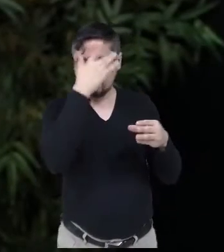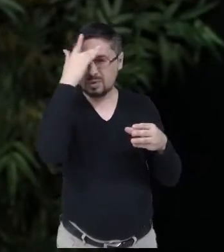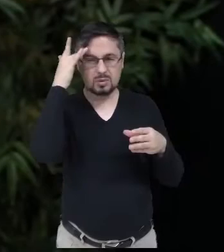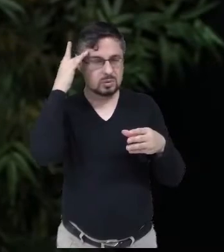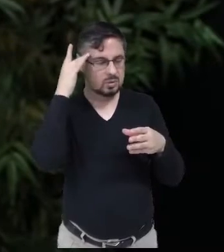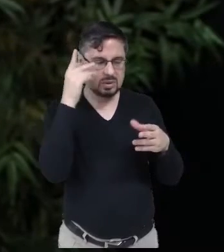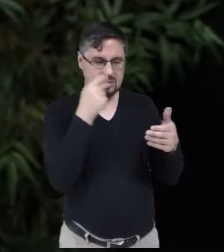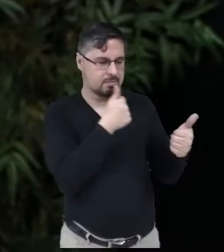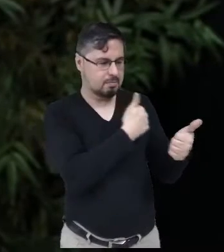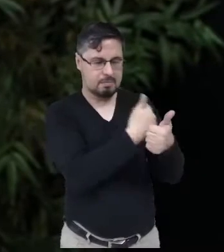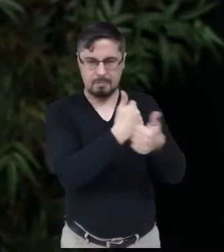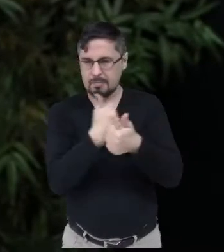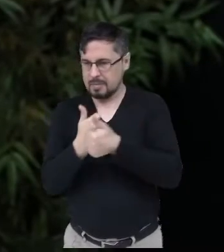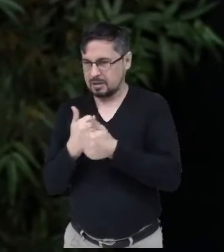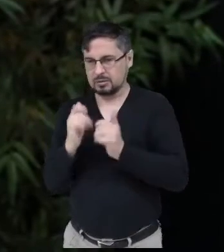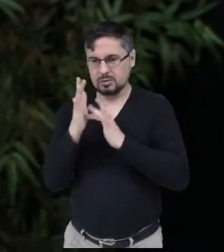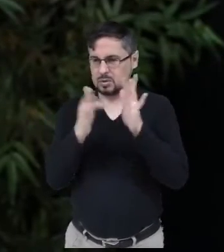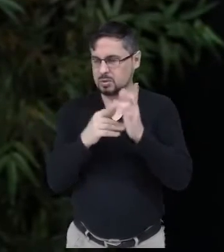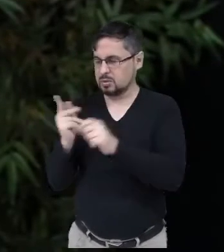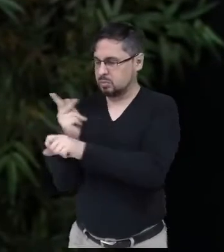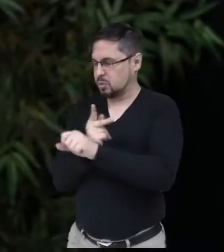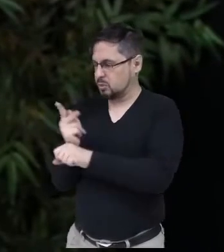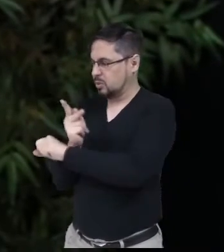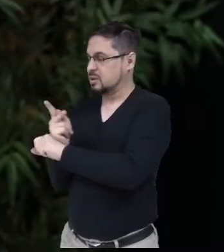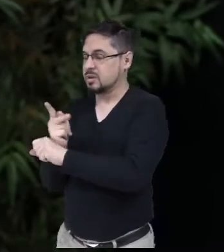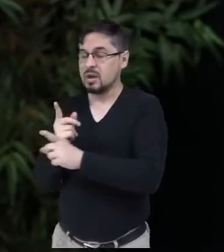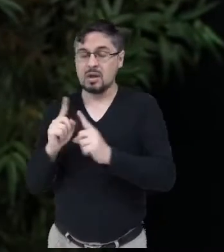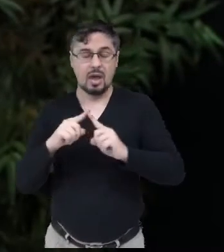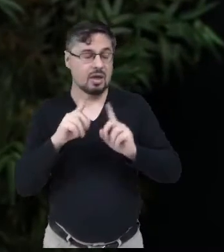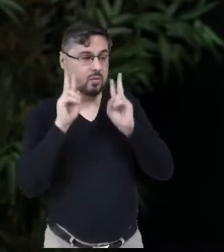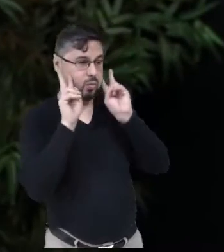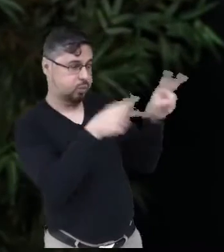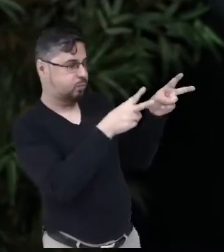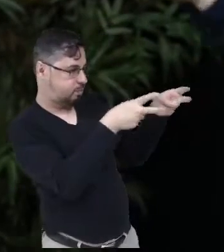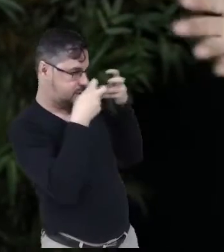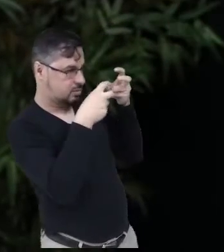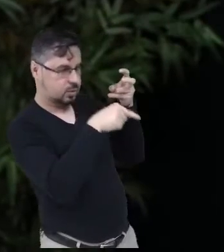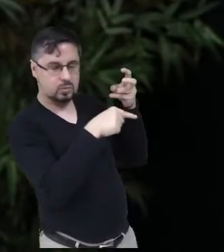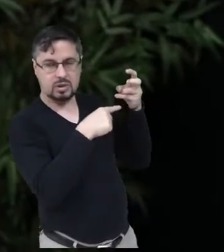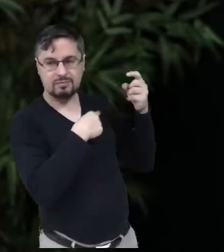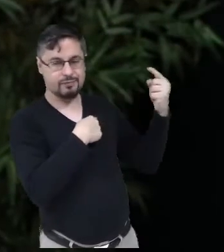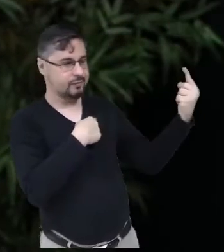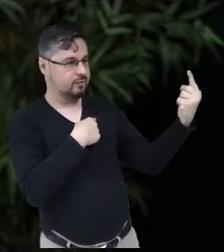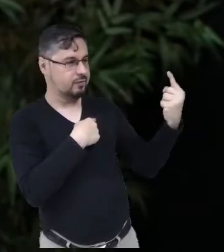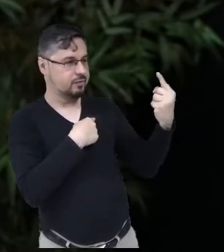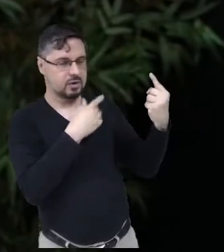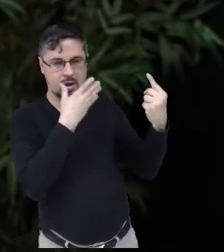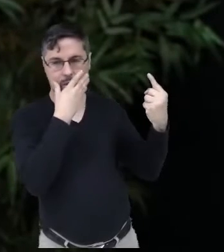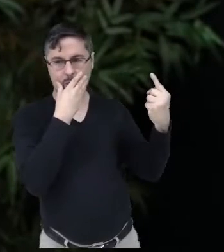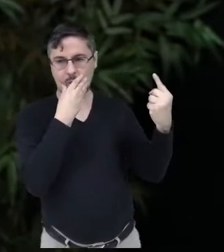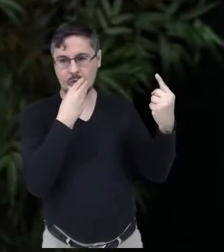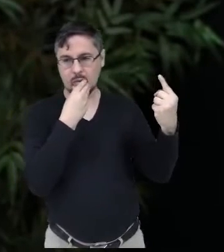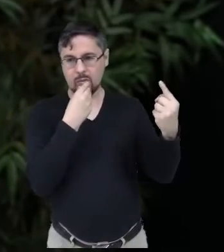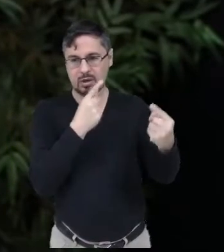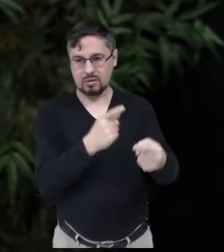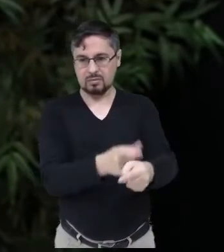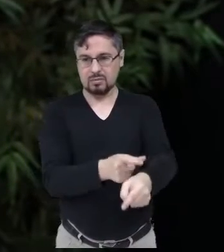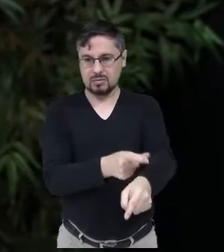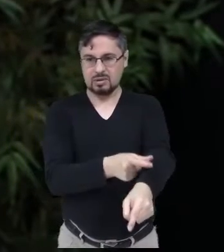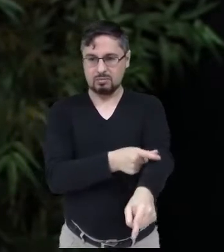cena, imagine o comportamento dessa multidão quando percebeu que no meio deles, tinha